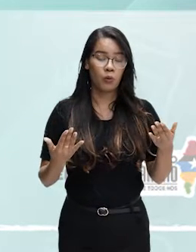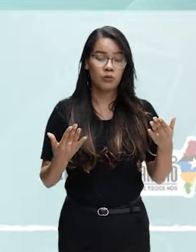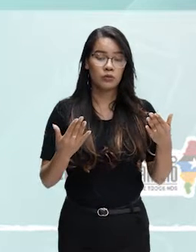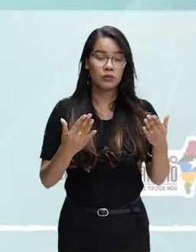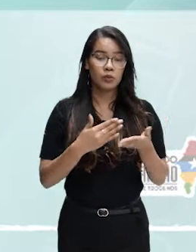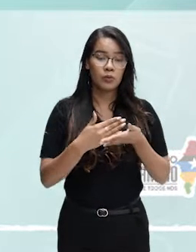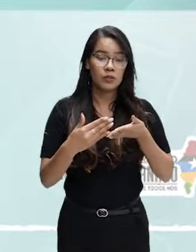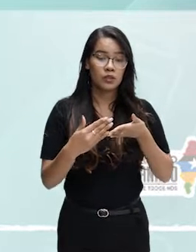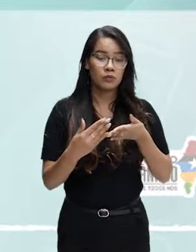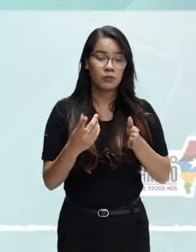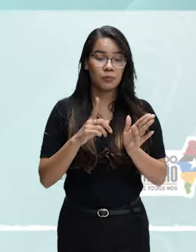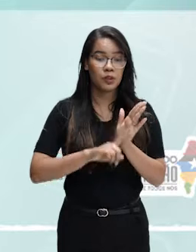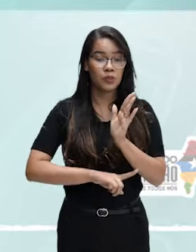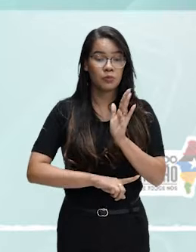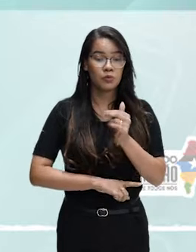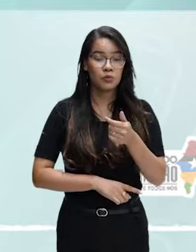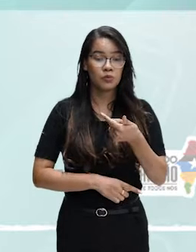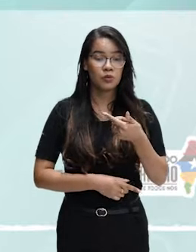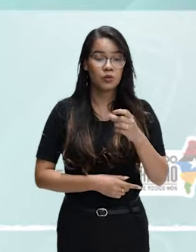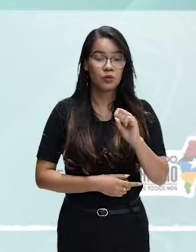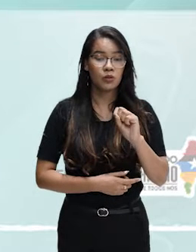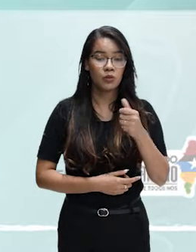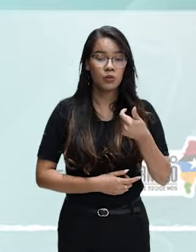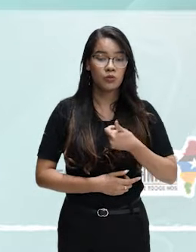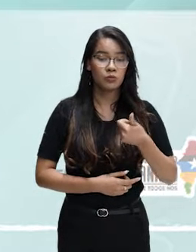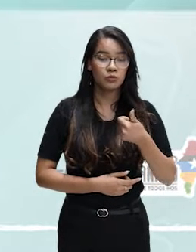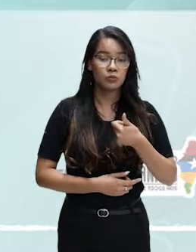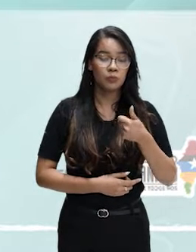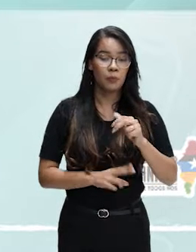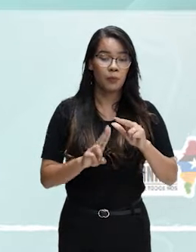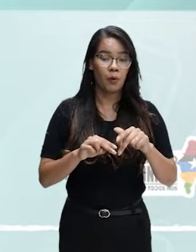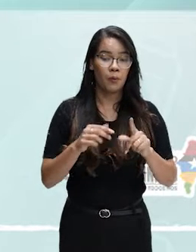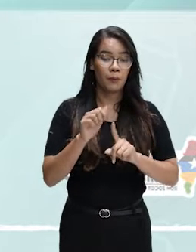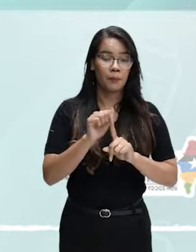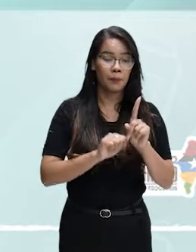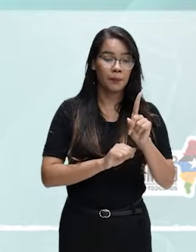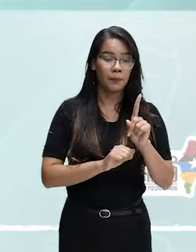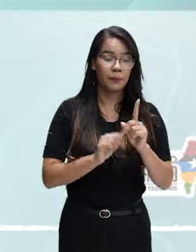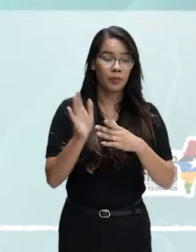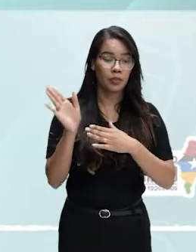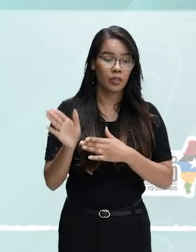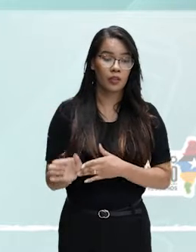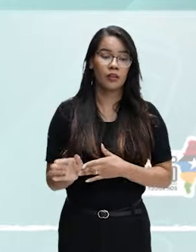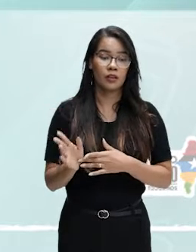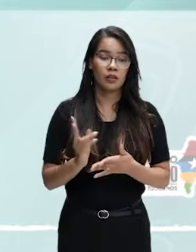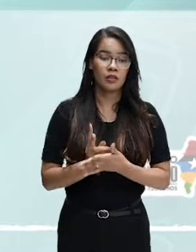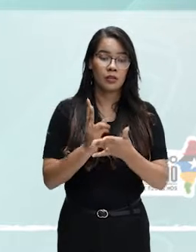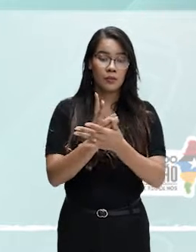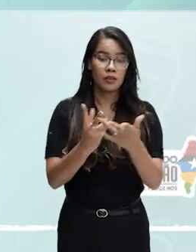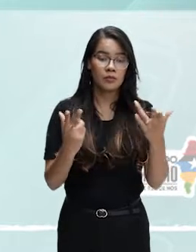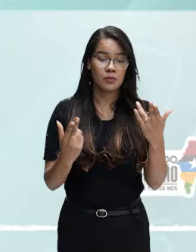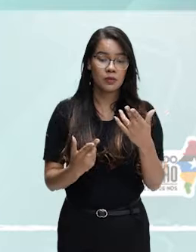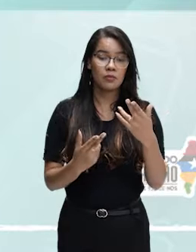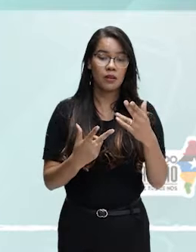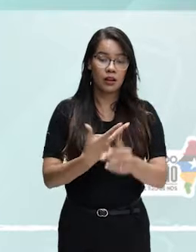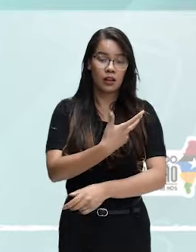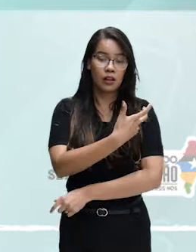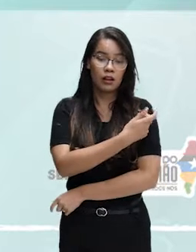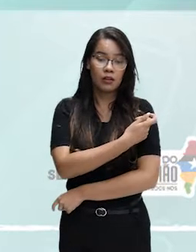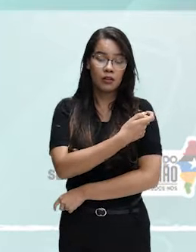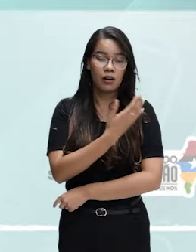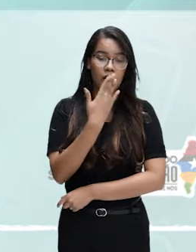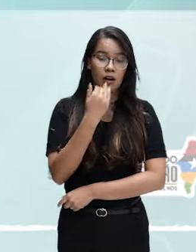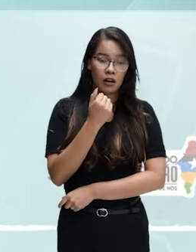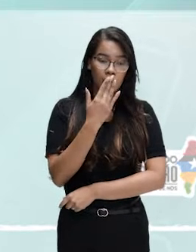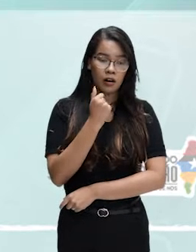mês, mantendo sempre as mesmas condições de manejo, alimentação, vacinação e outros. Na comparação